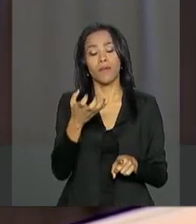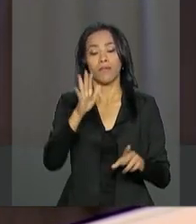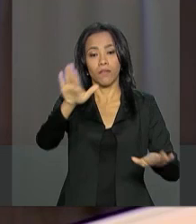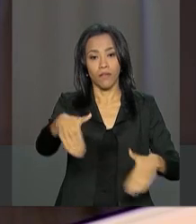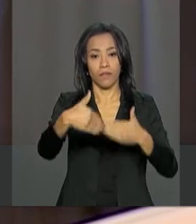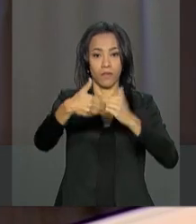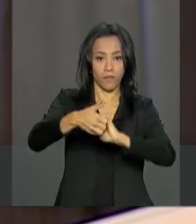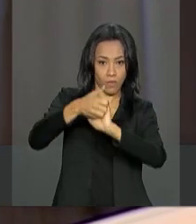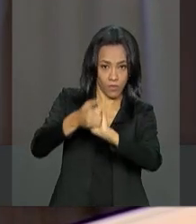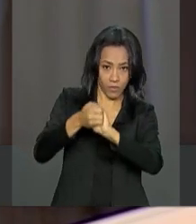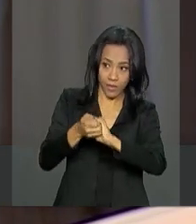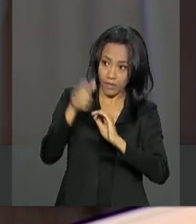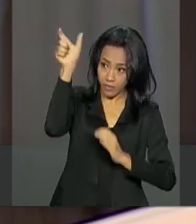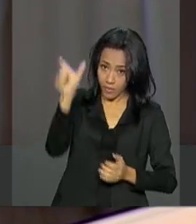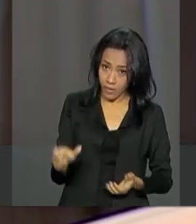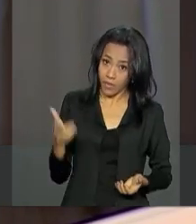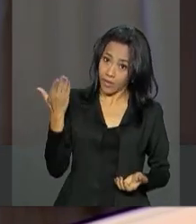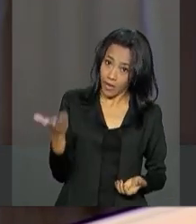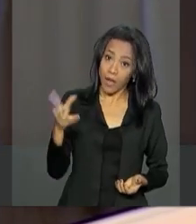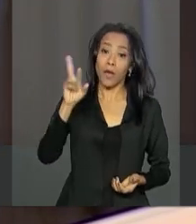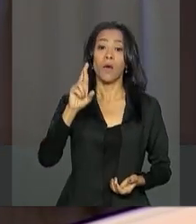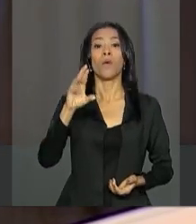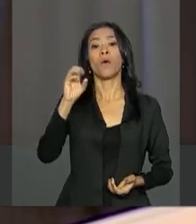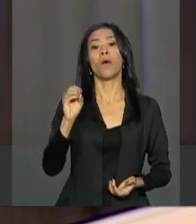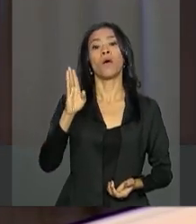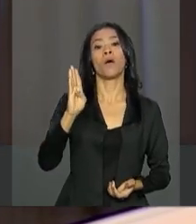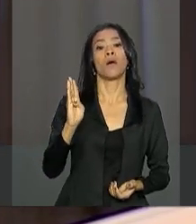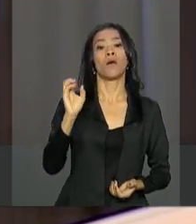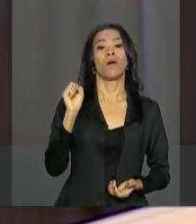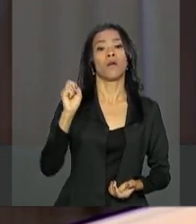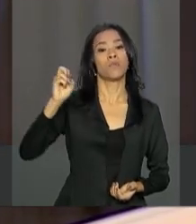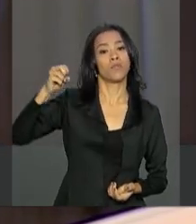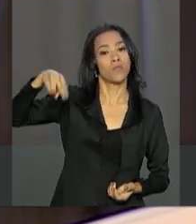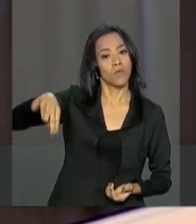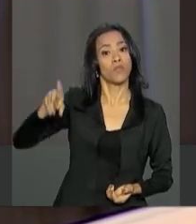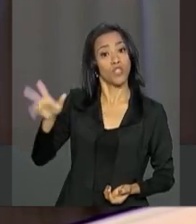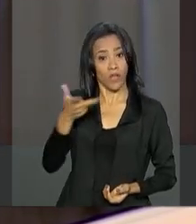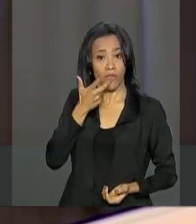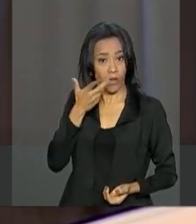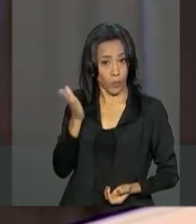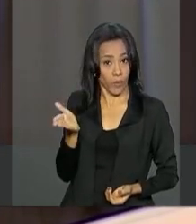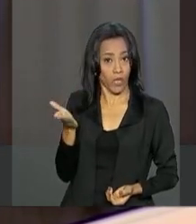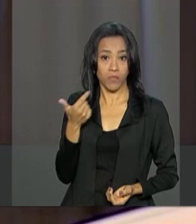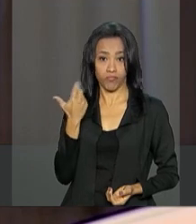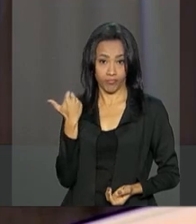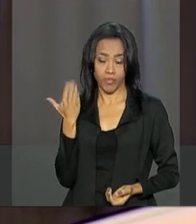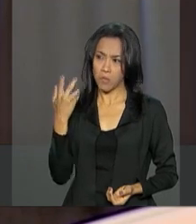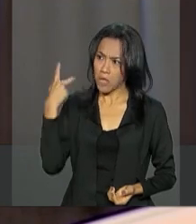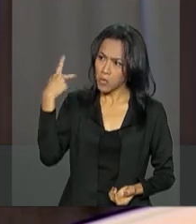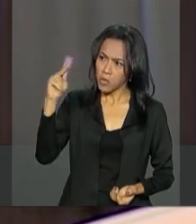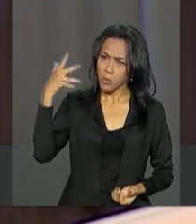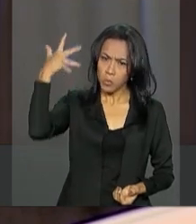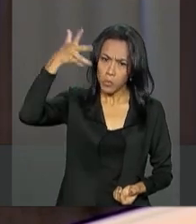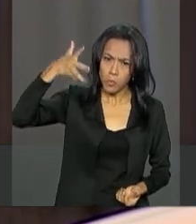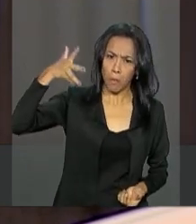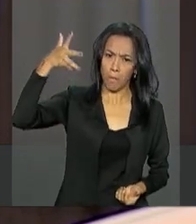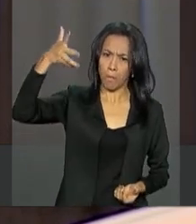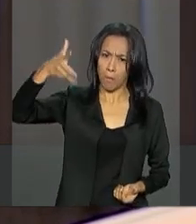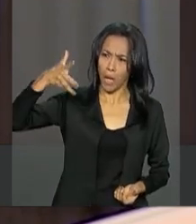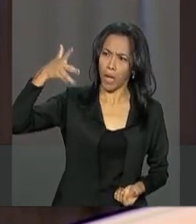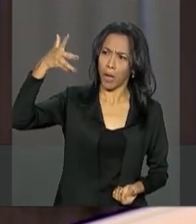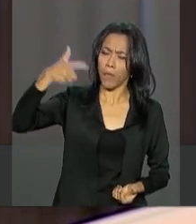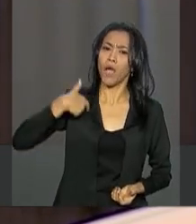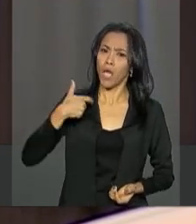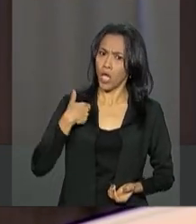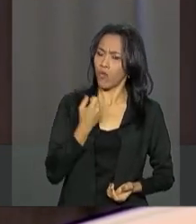cumprimentar o Robson Andrade, acabei de comentar com ele, pela densidade do seu discurso. Eu tenho ouvido